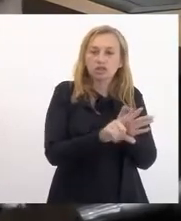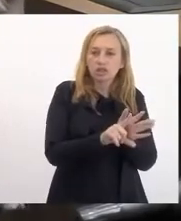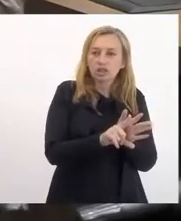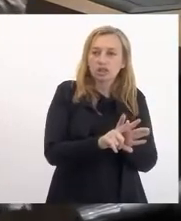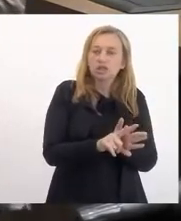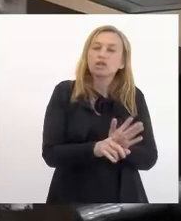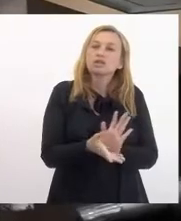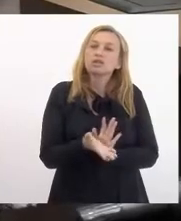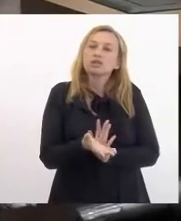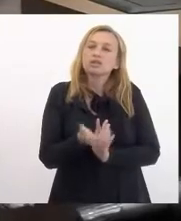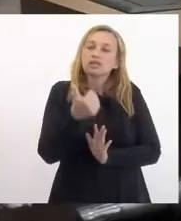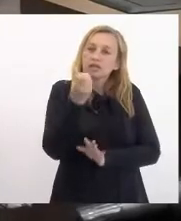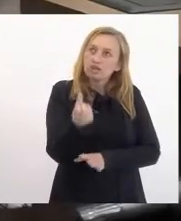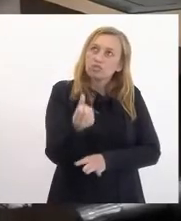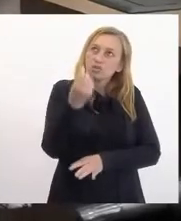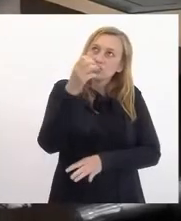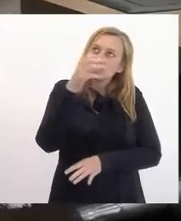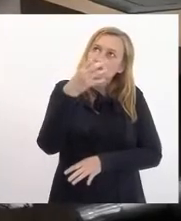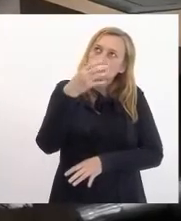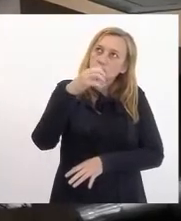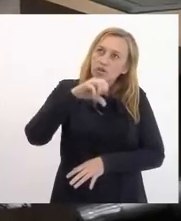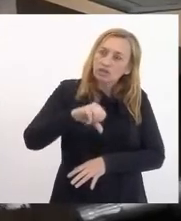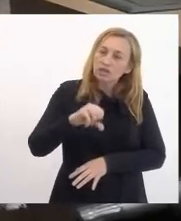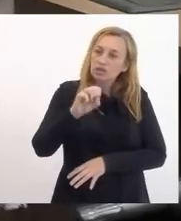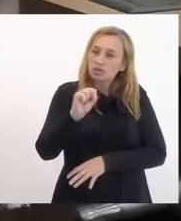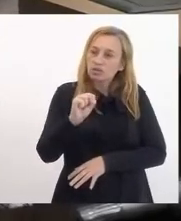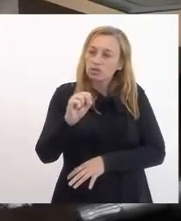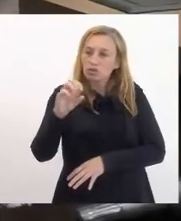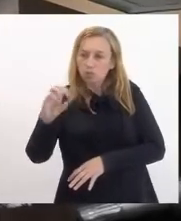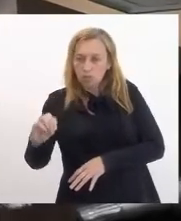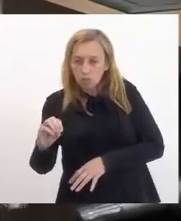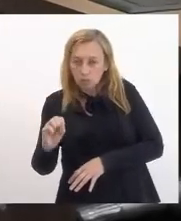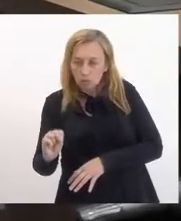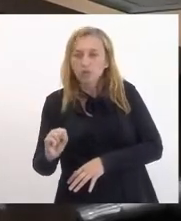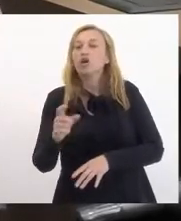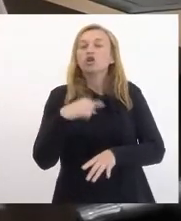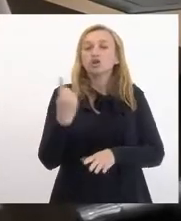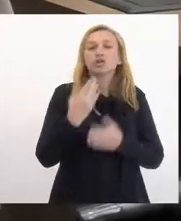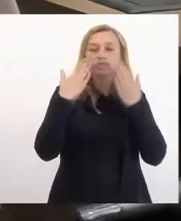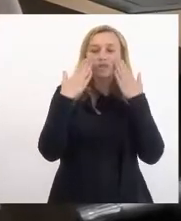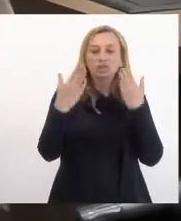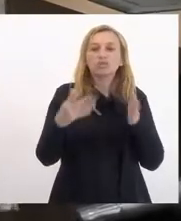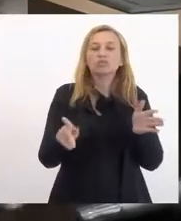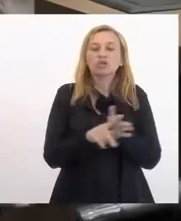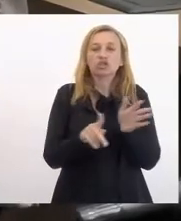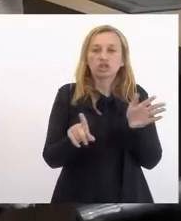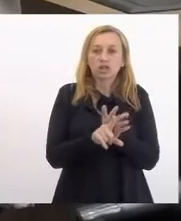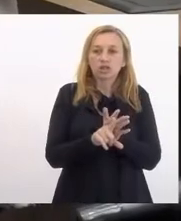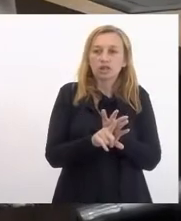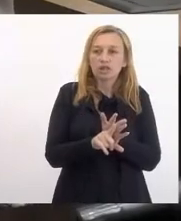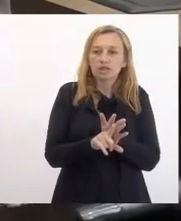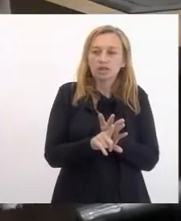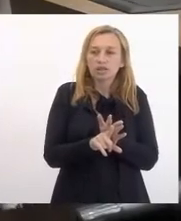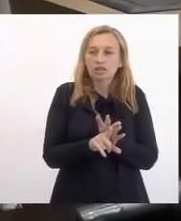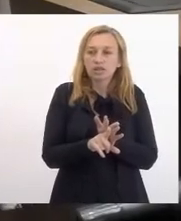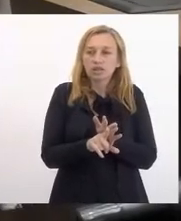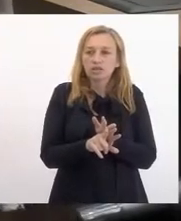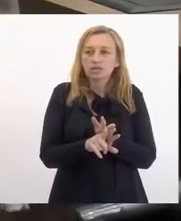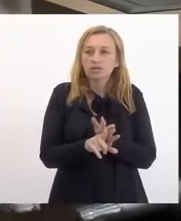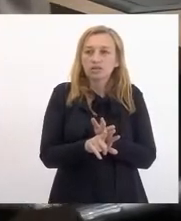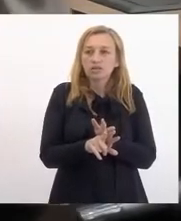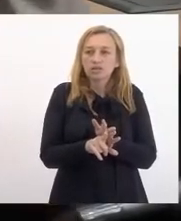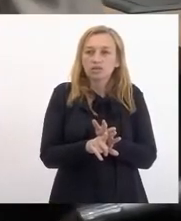virou a lei 6.908, nós apresentamos um projeto de lei